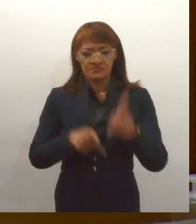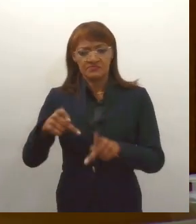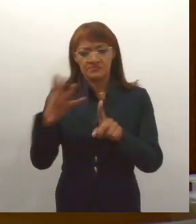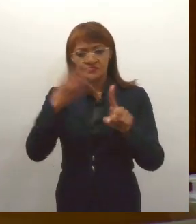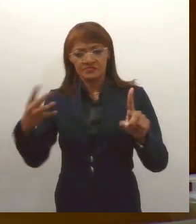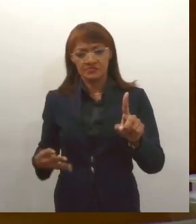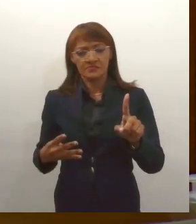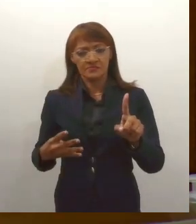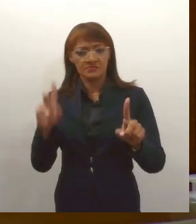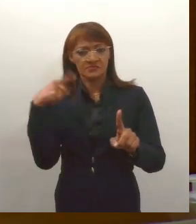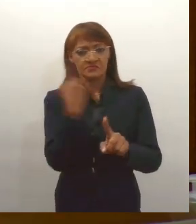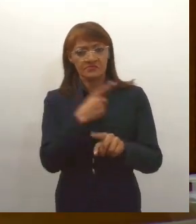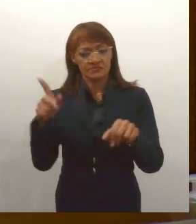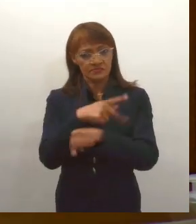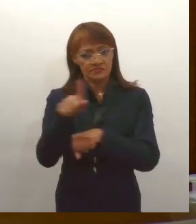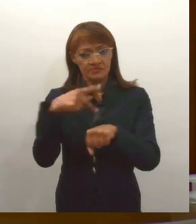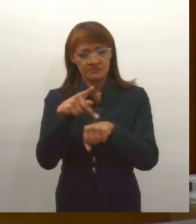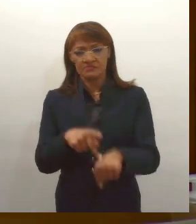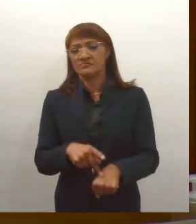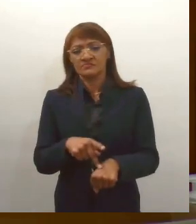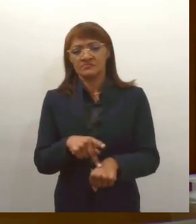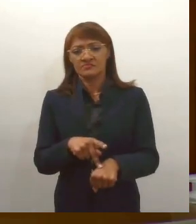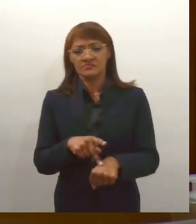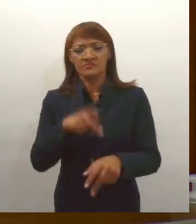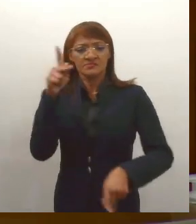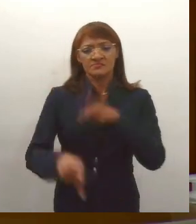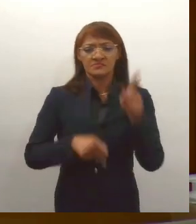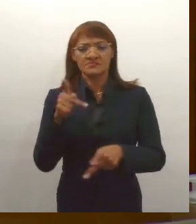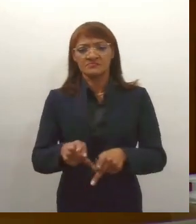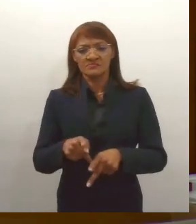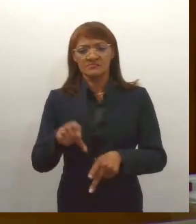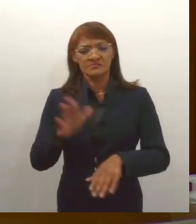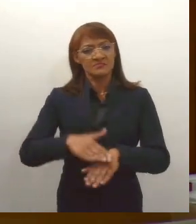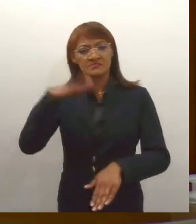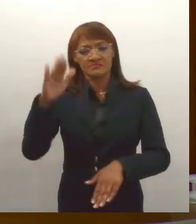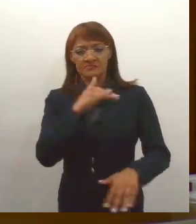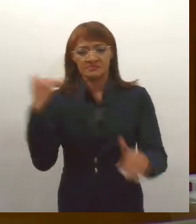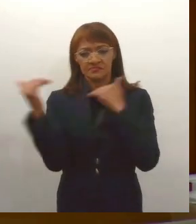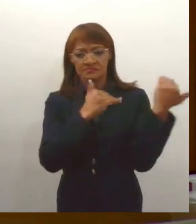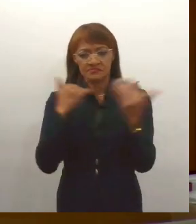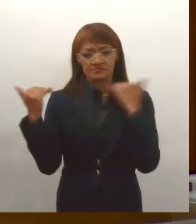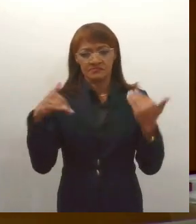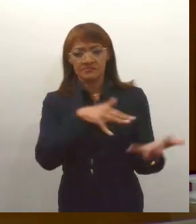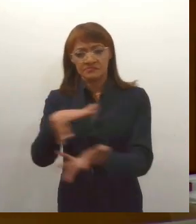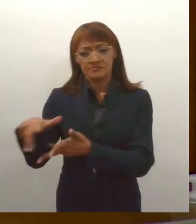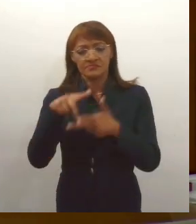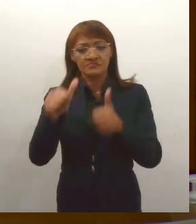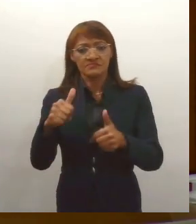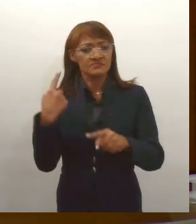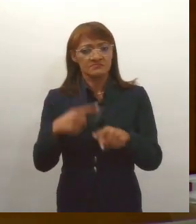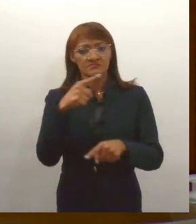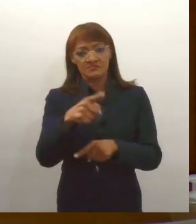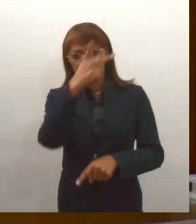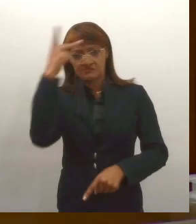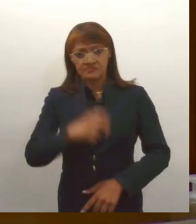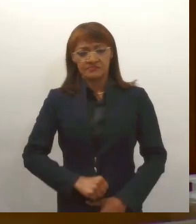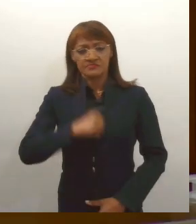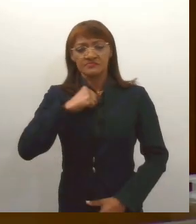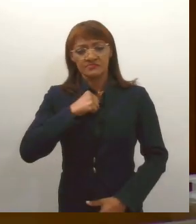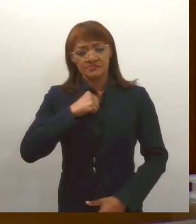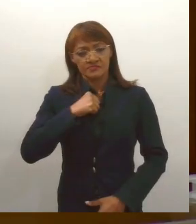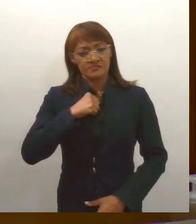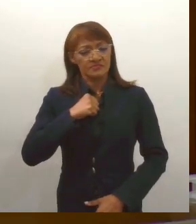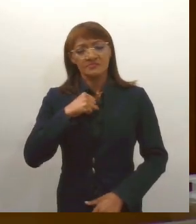população que mais morre em todo mundo por causa de discurso de ódio porque a expectativa de vida luí